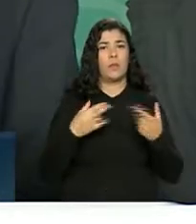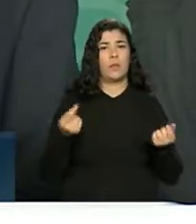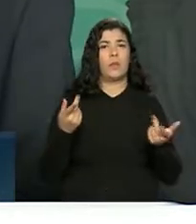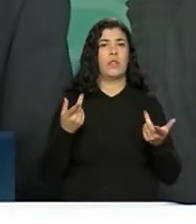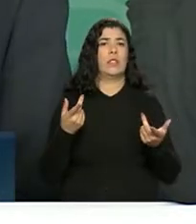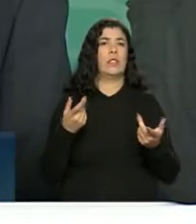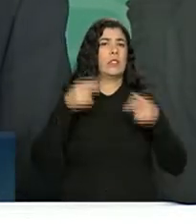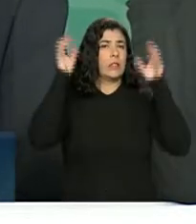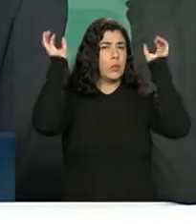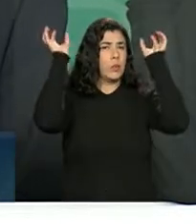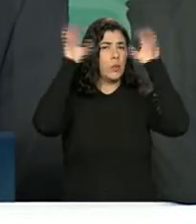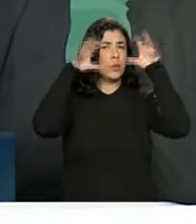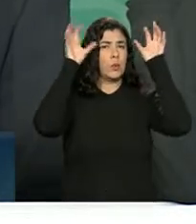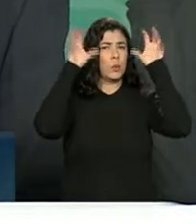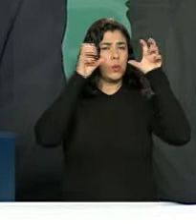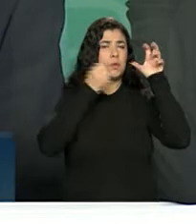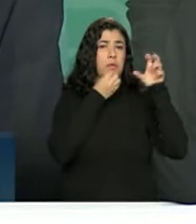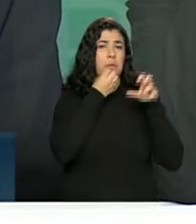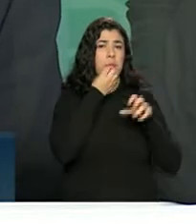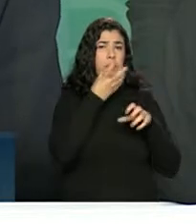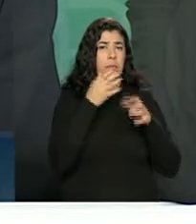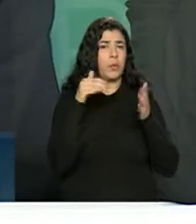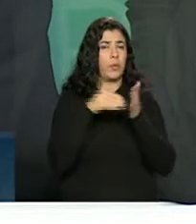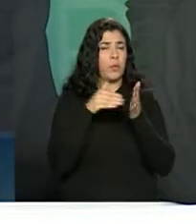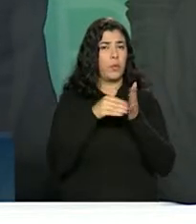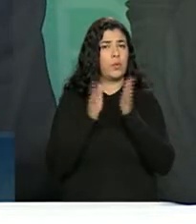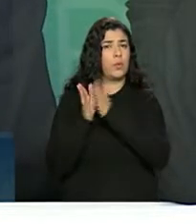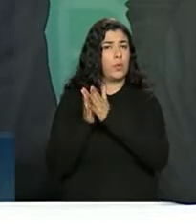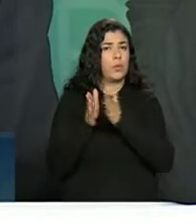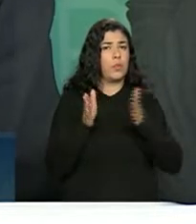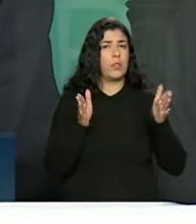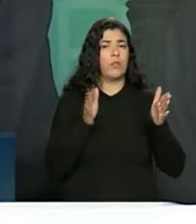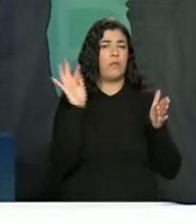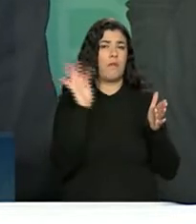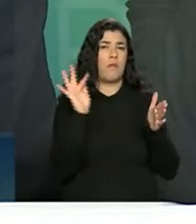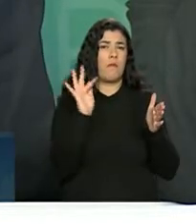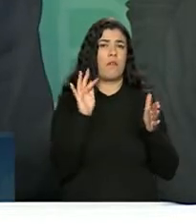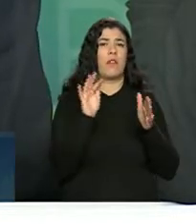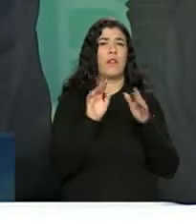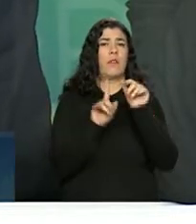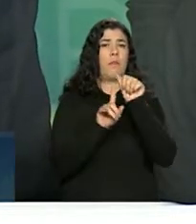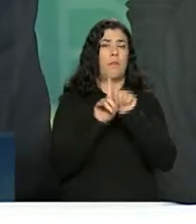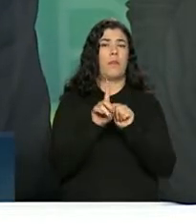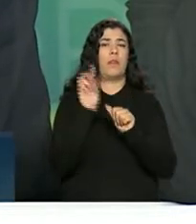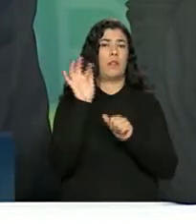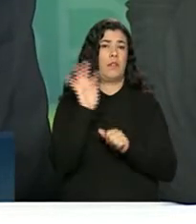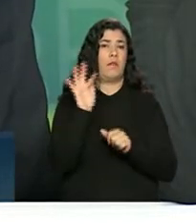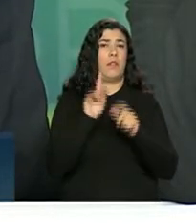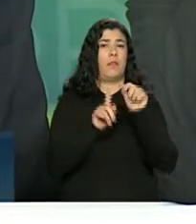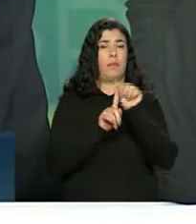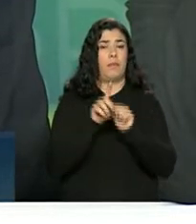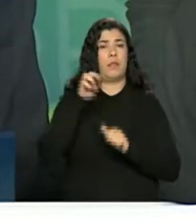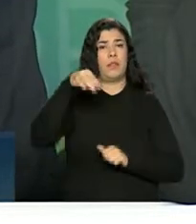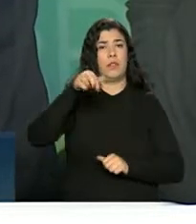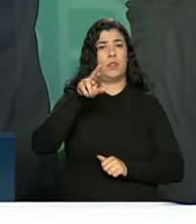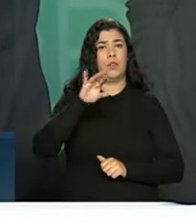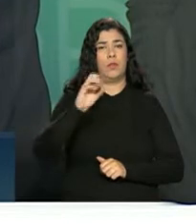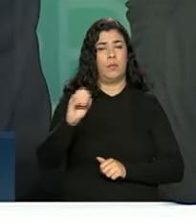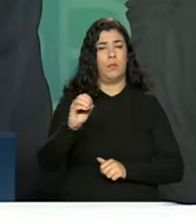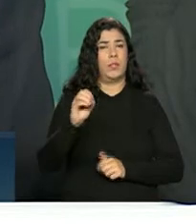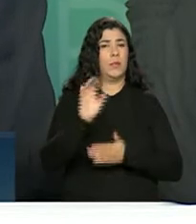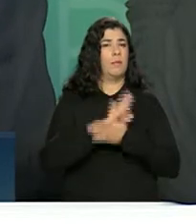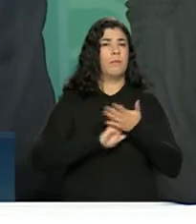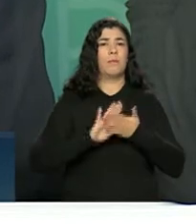de chuvas mais favorável no último período particularmente fevereiro em março Nenhuma medida adotada deve